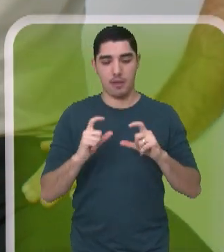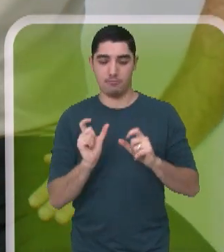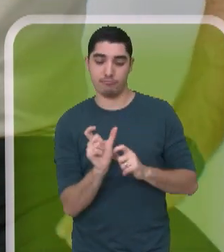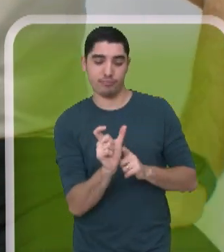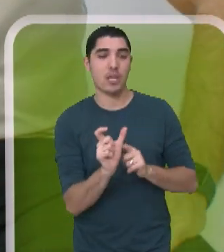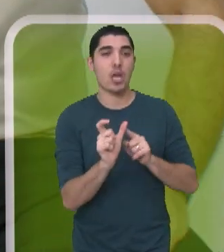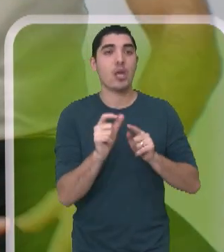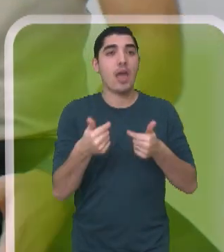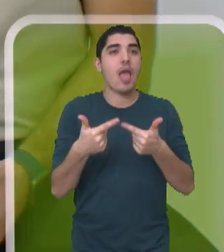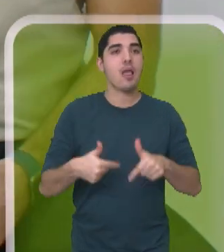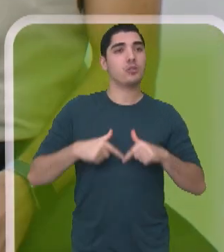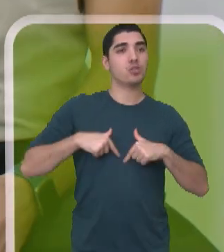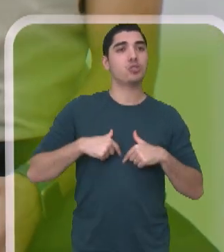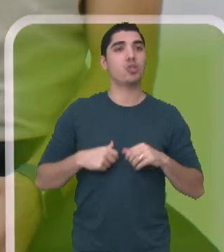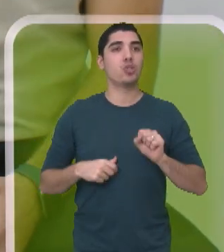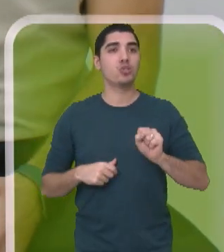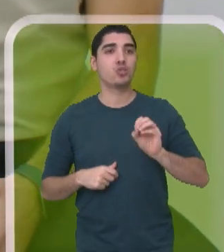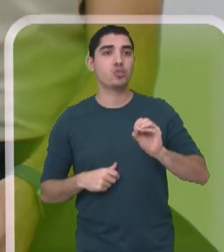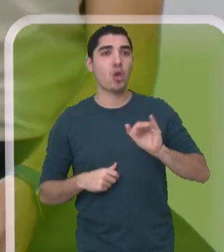mais profissional, né?